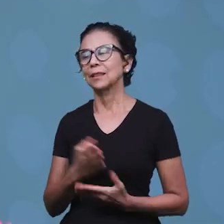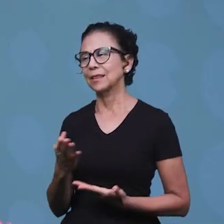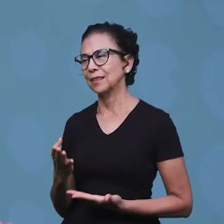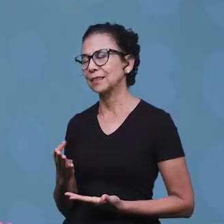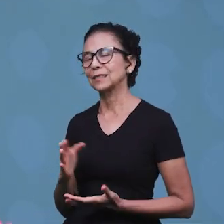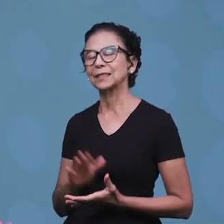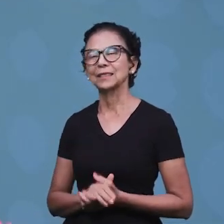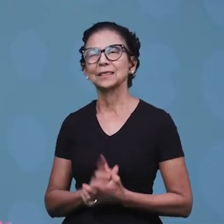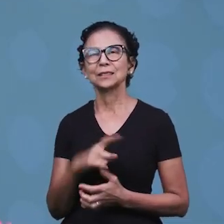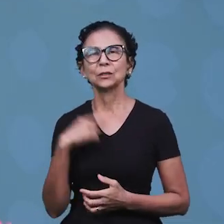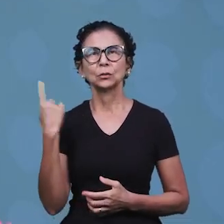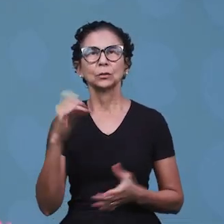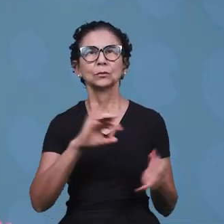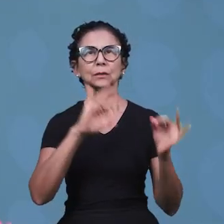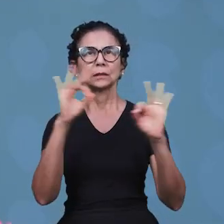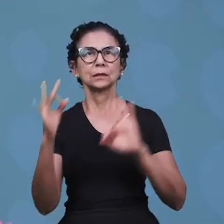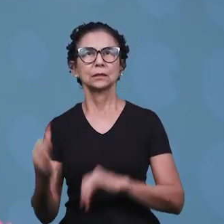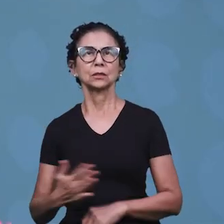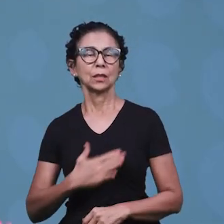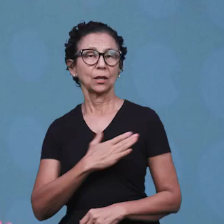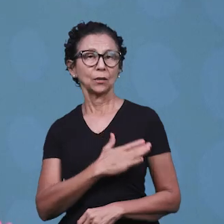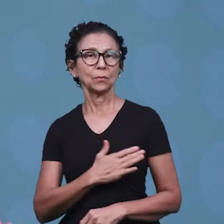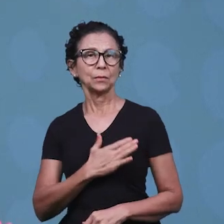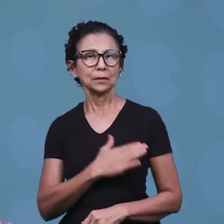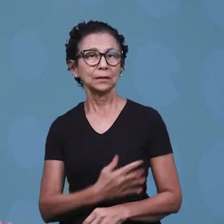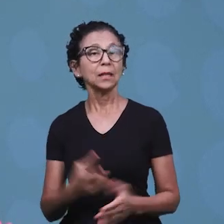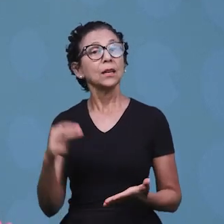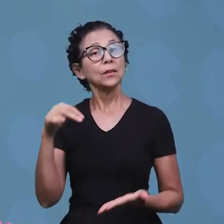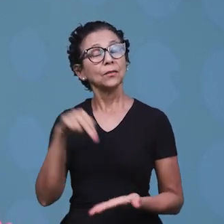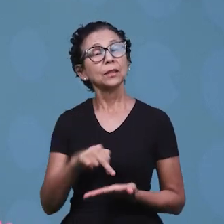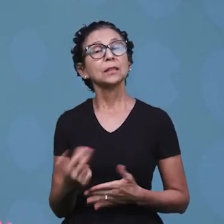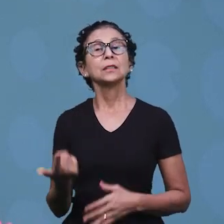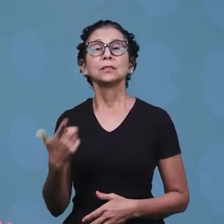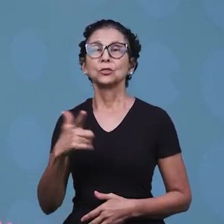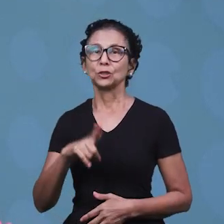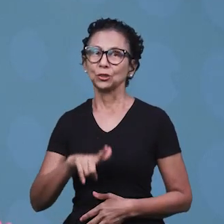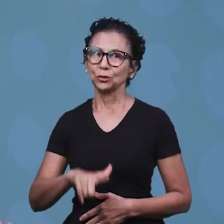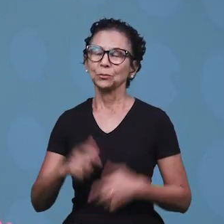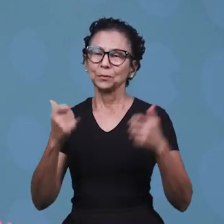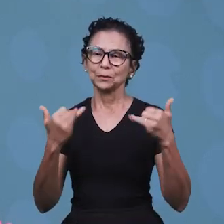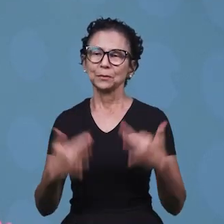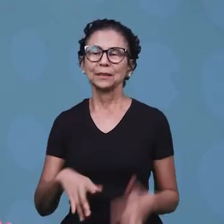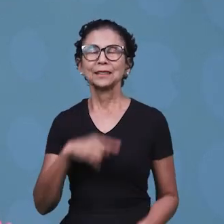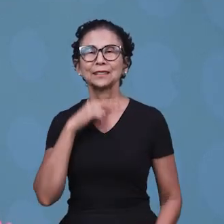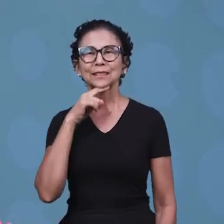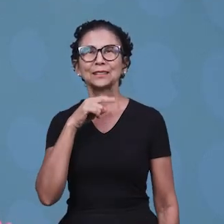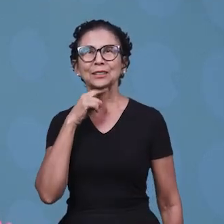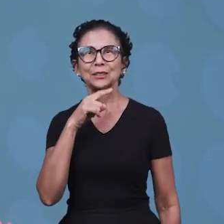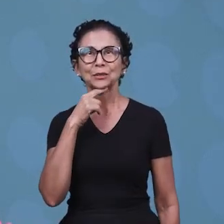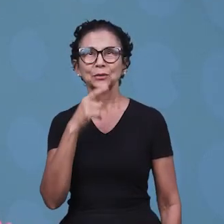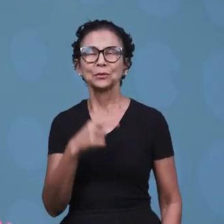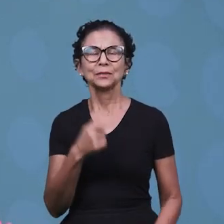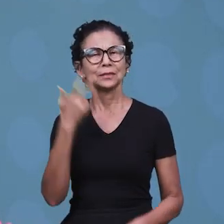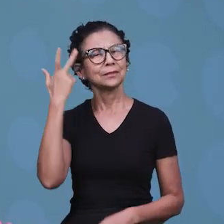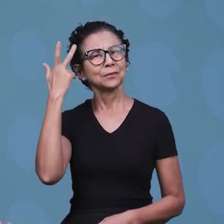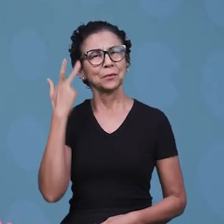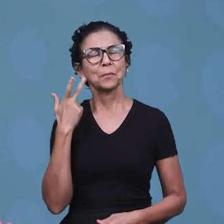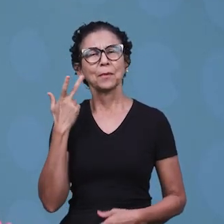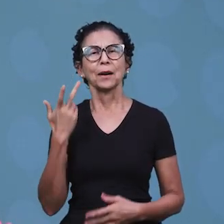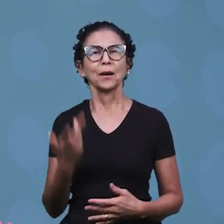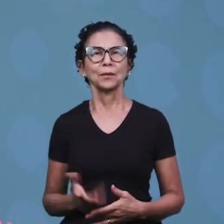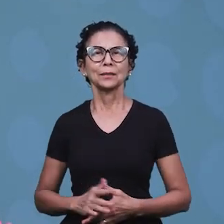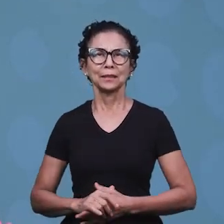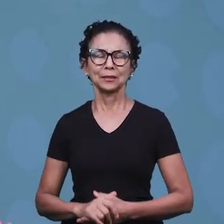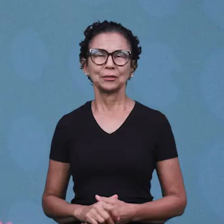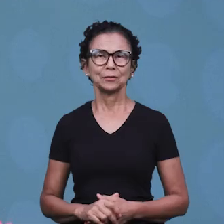nos assistem. É um prazer estar aqui mais uma vez para esclarecer essa dúvida que é muito